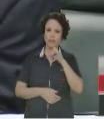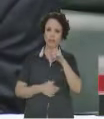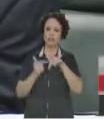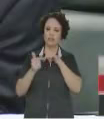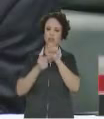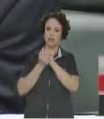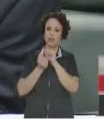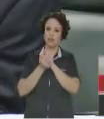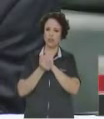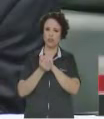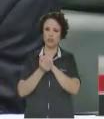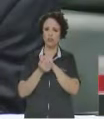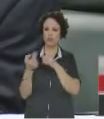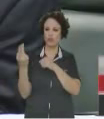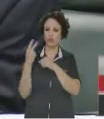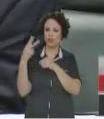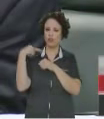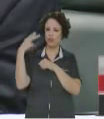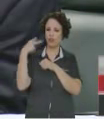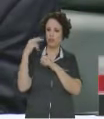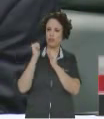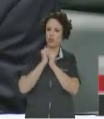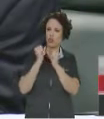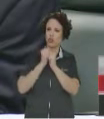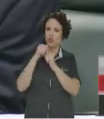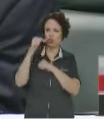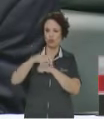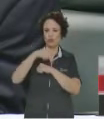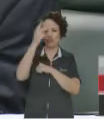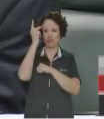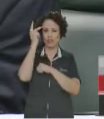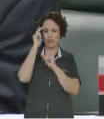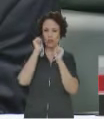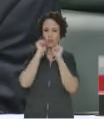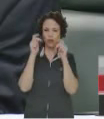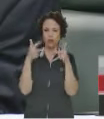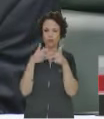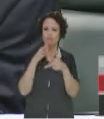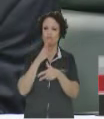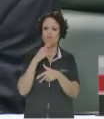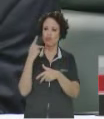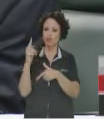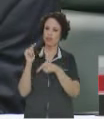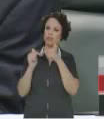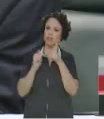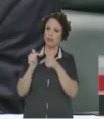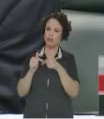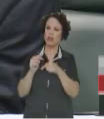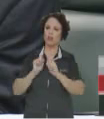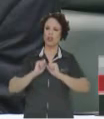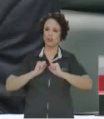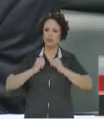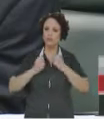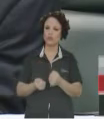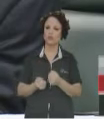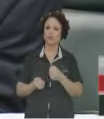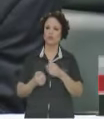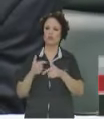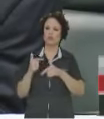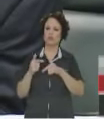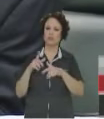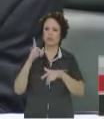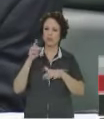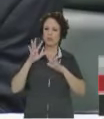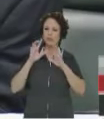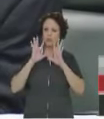fomos vereadores juntos na câmara municipal de são paulo com esse o trabalho a sua força do trabalho a sua dedicação